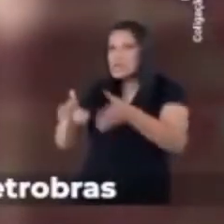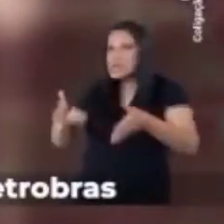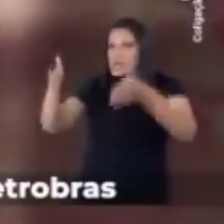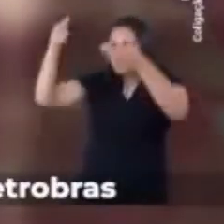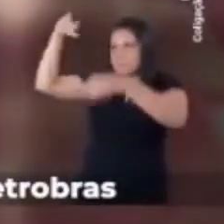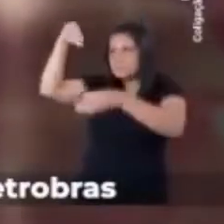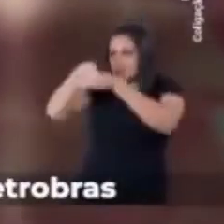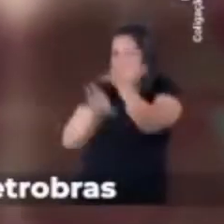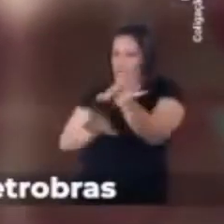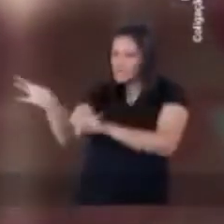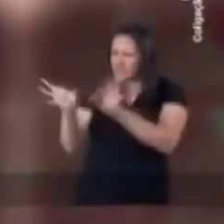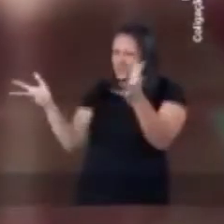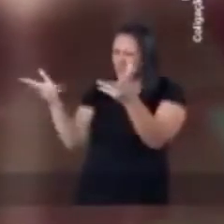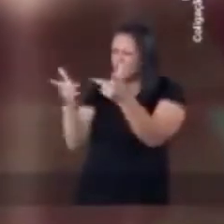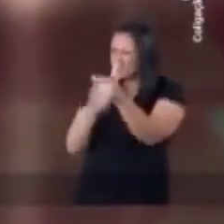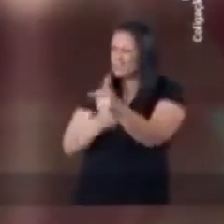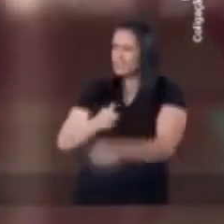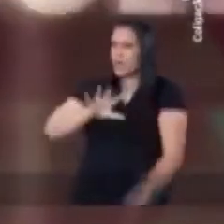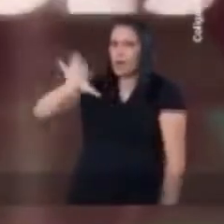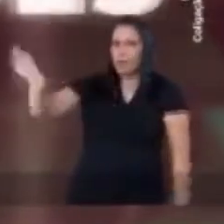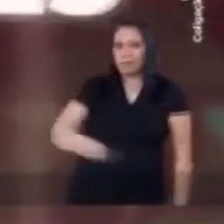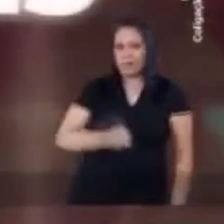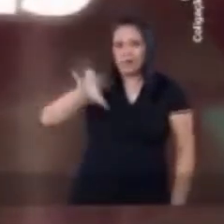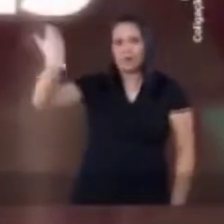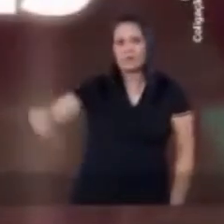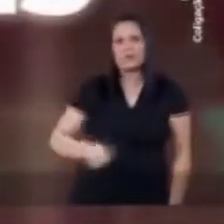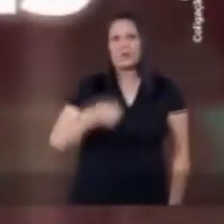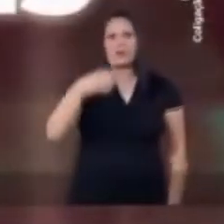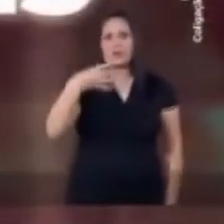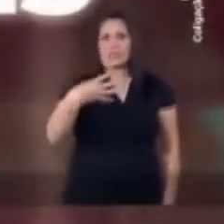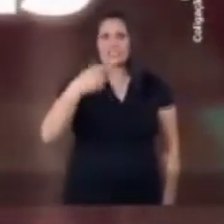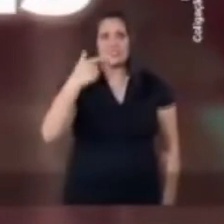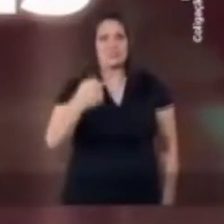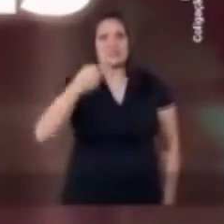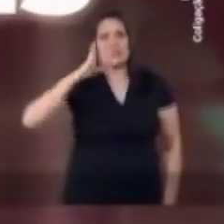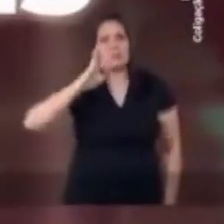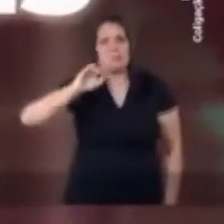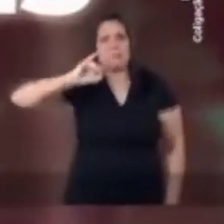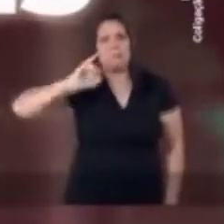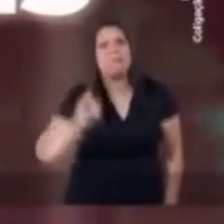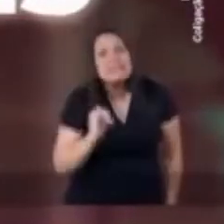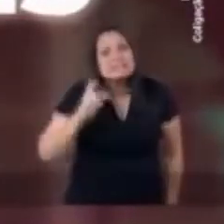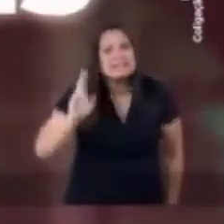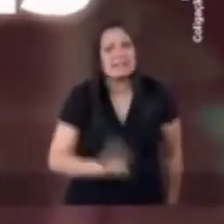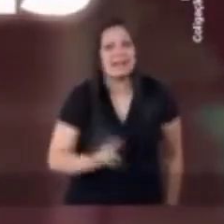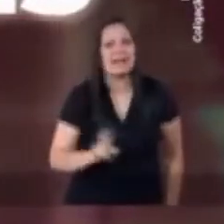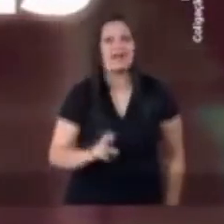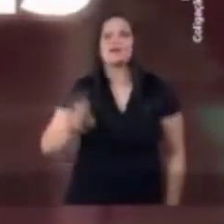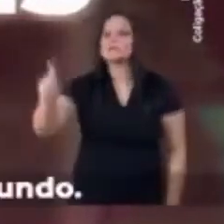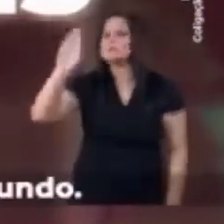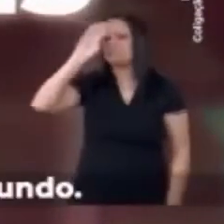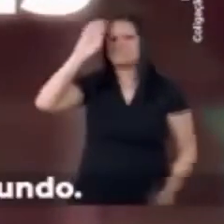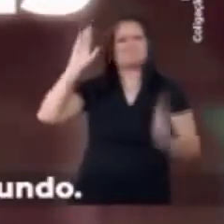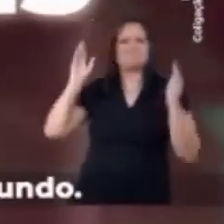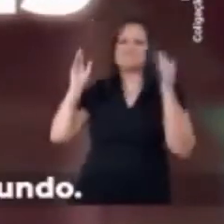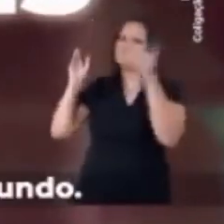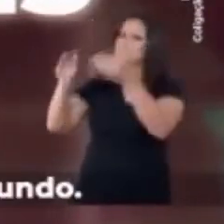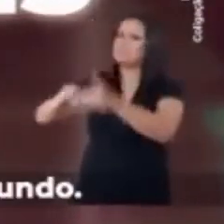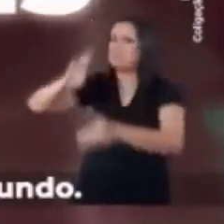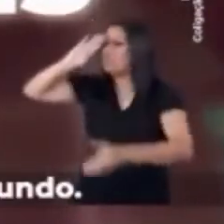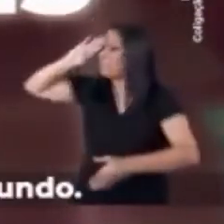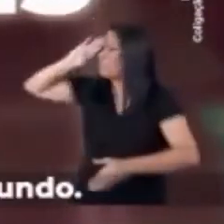pelo PT na Petrobras, que desviou mais de 42 bilhões de reais e passou a ser considerado o